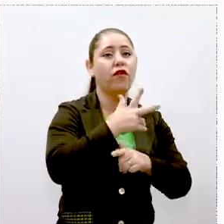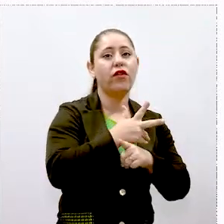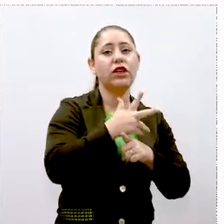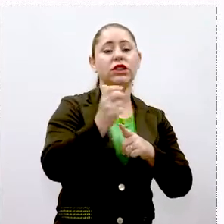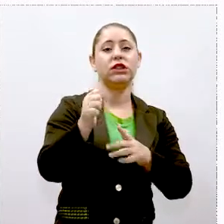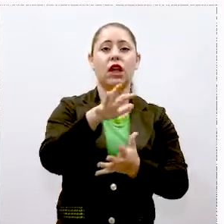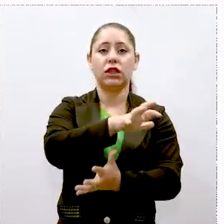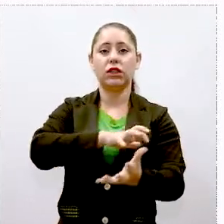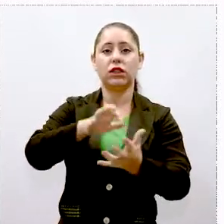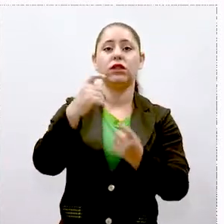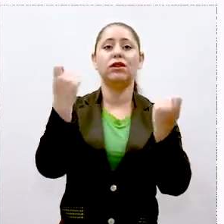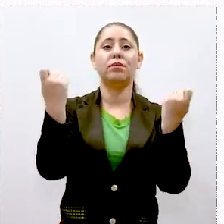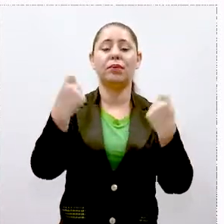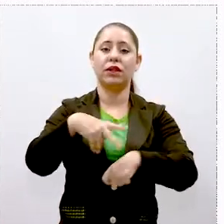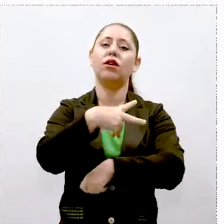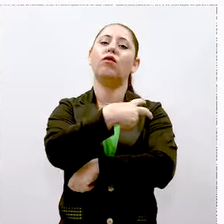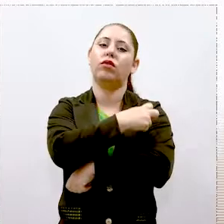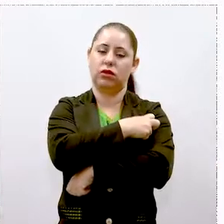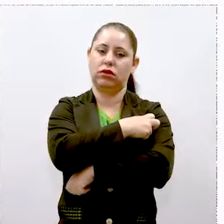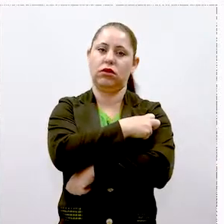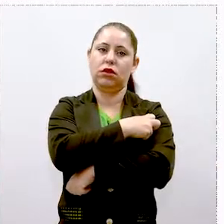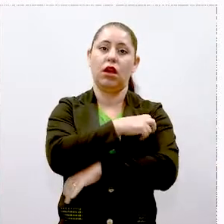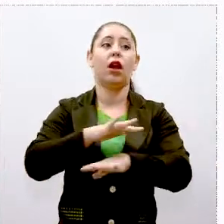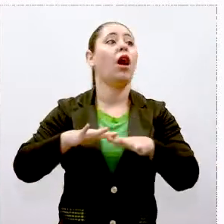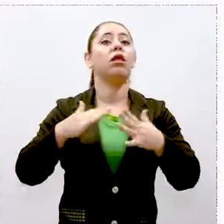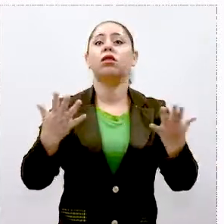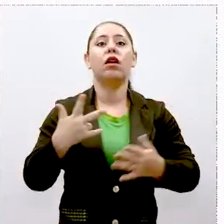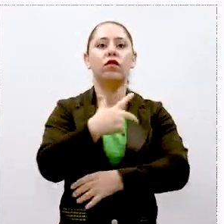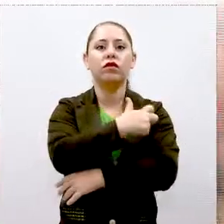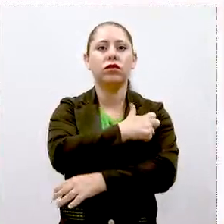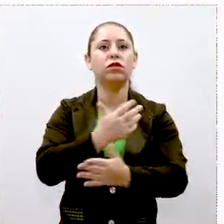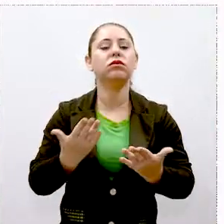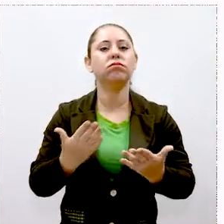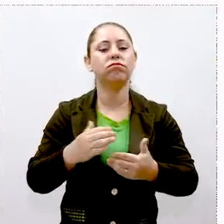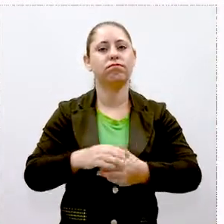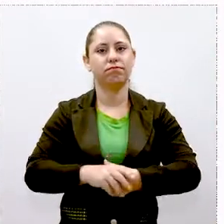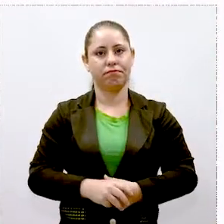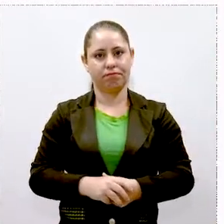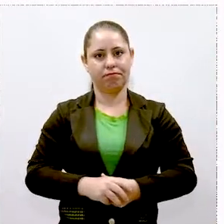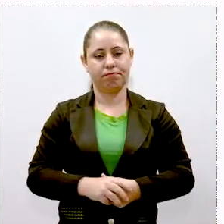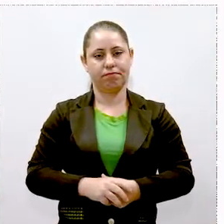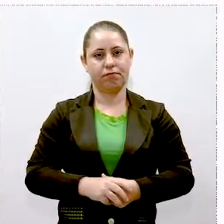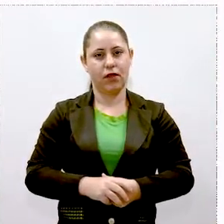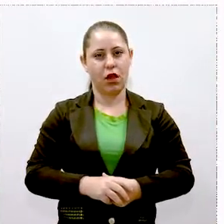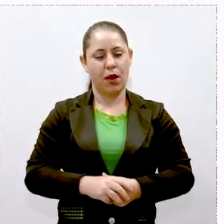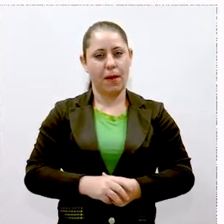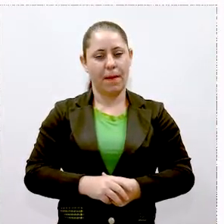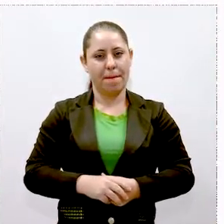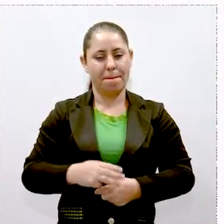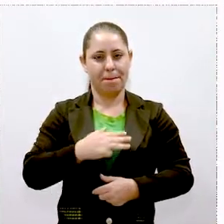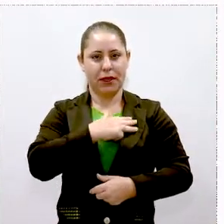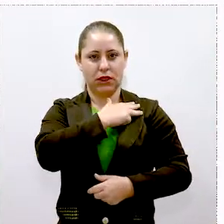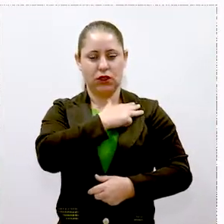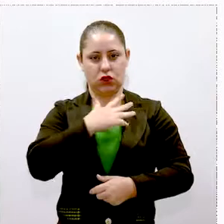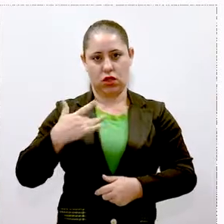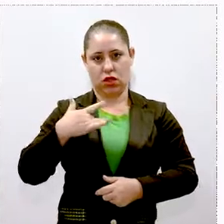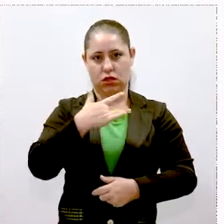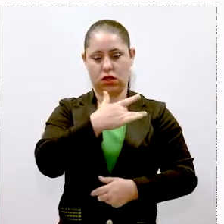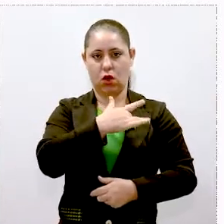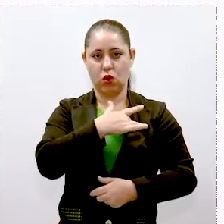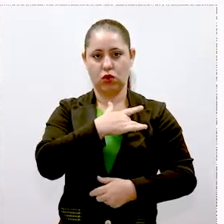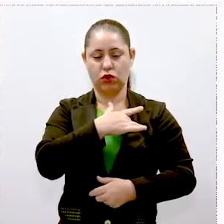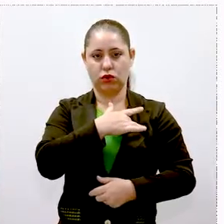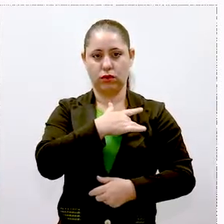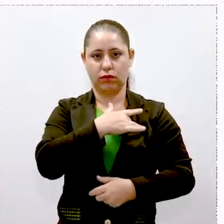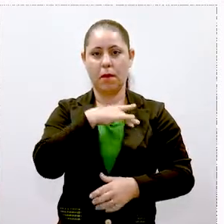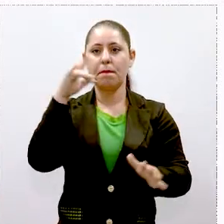dessa crise, nós precisamos de vacina. E cadê as vacinas? O ministro da